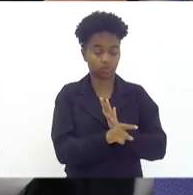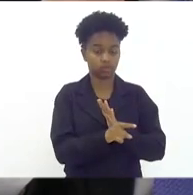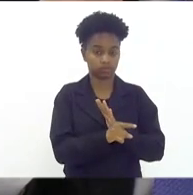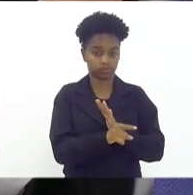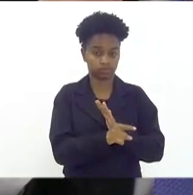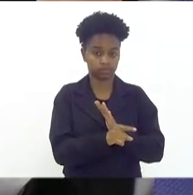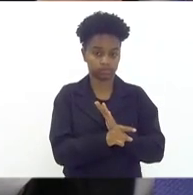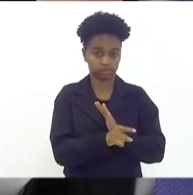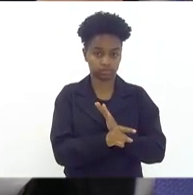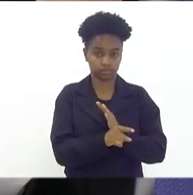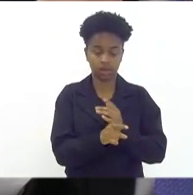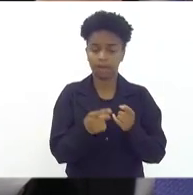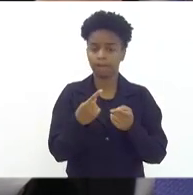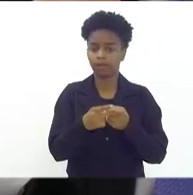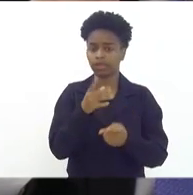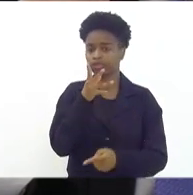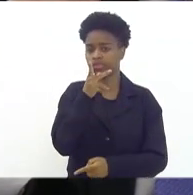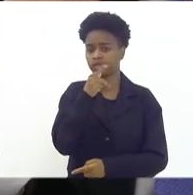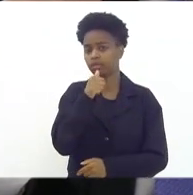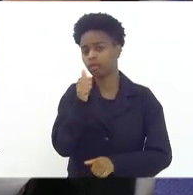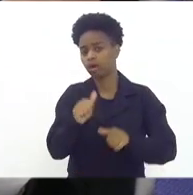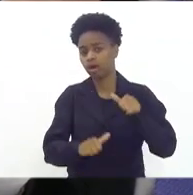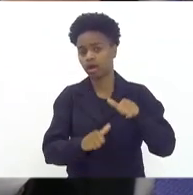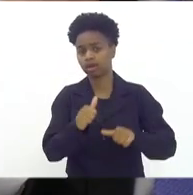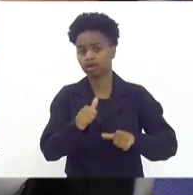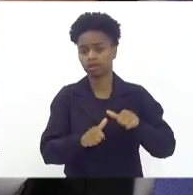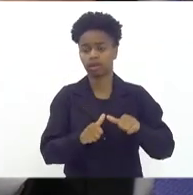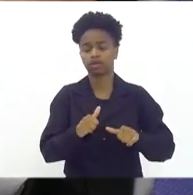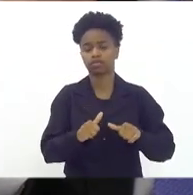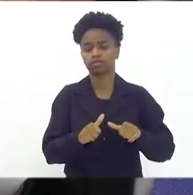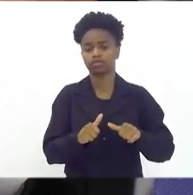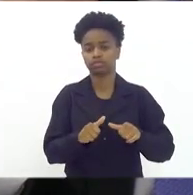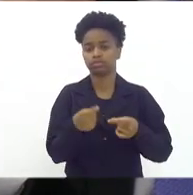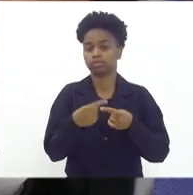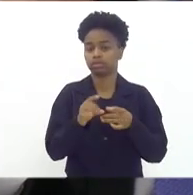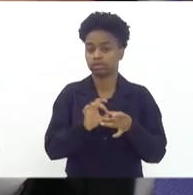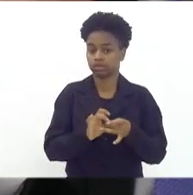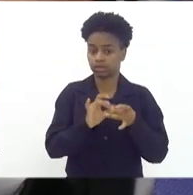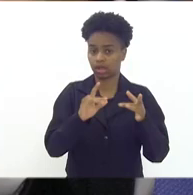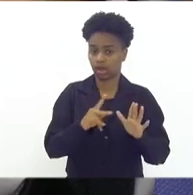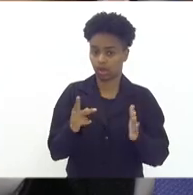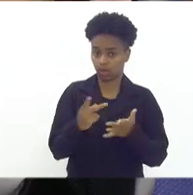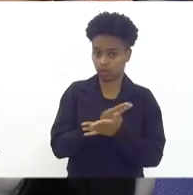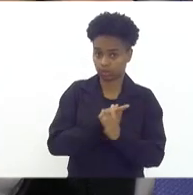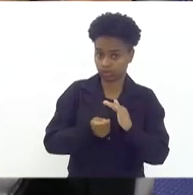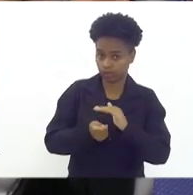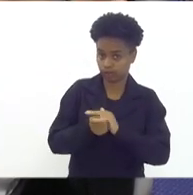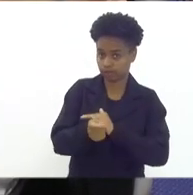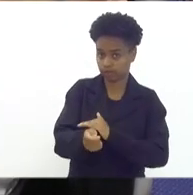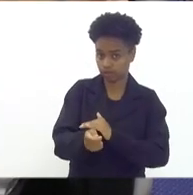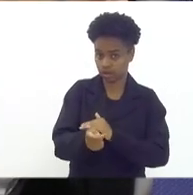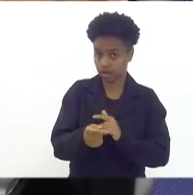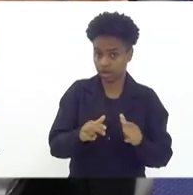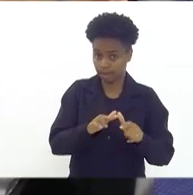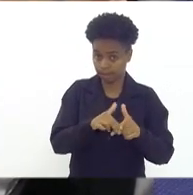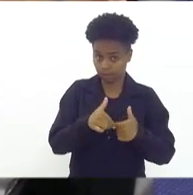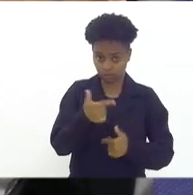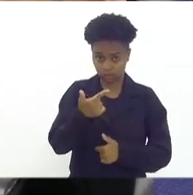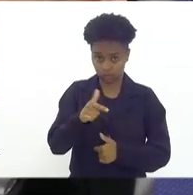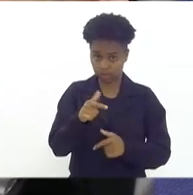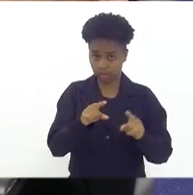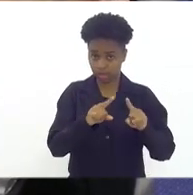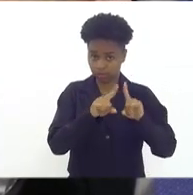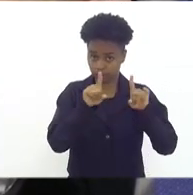essa demora na análise da revisão que vai permitir que aconteça os investimentos se dá por insuficiência do